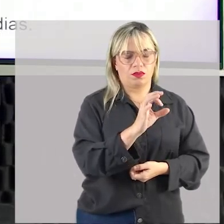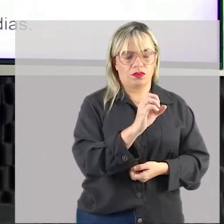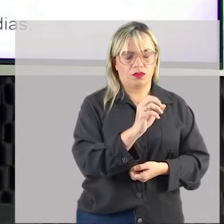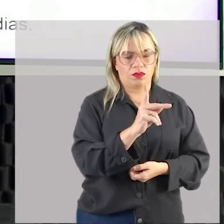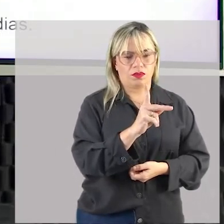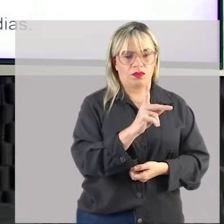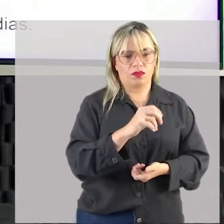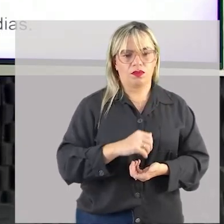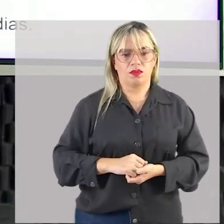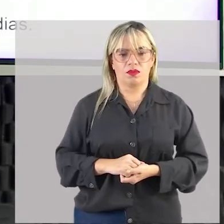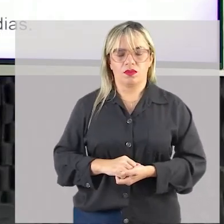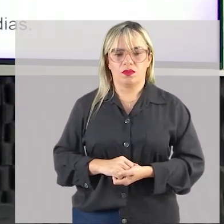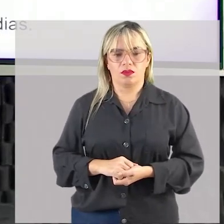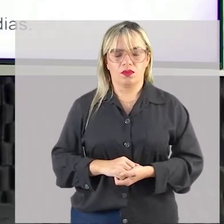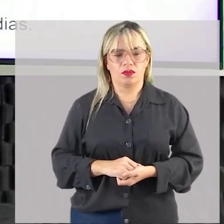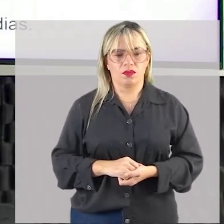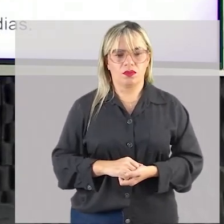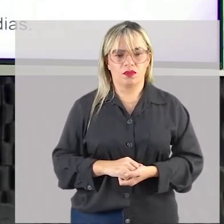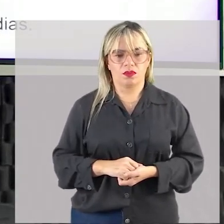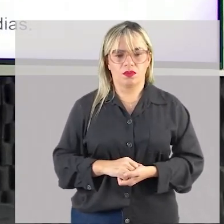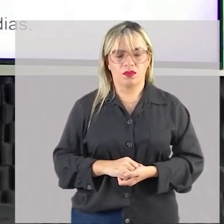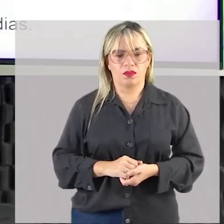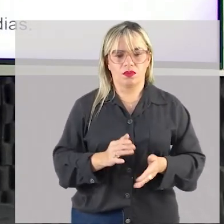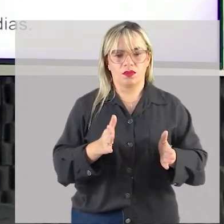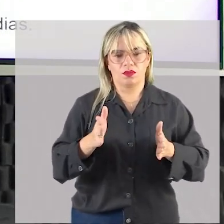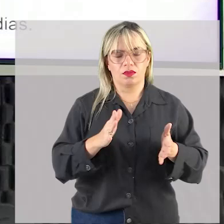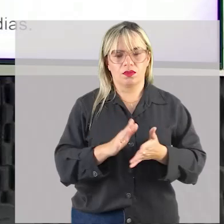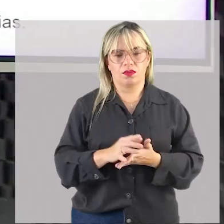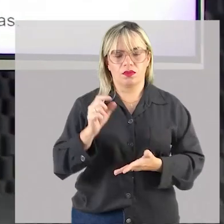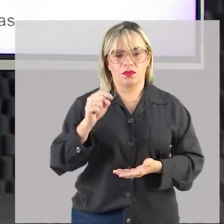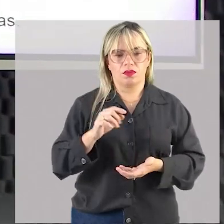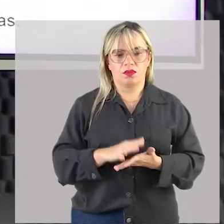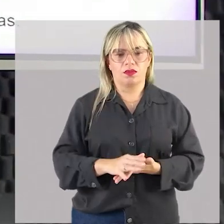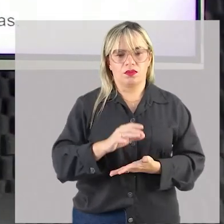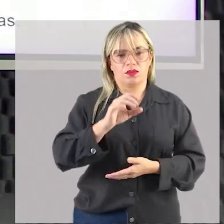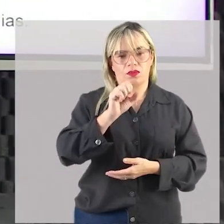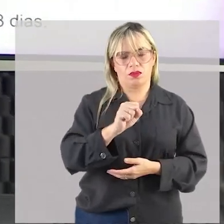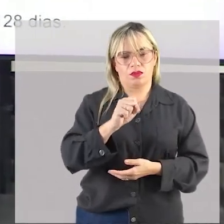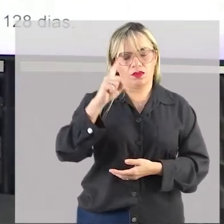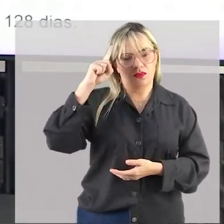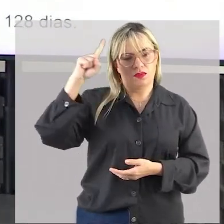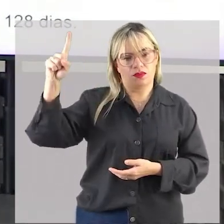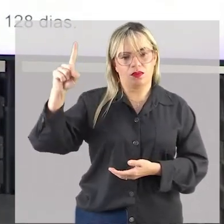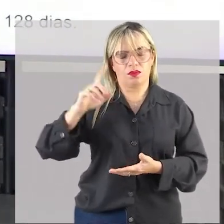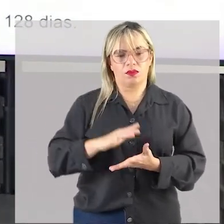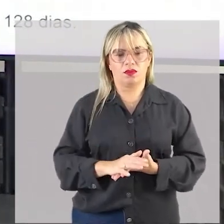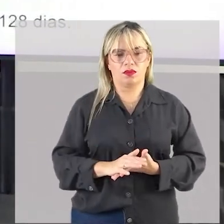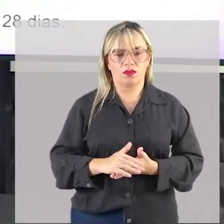Tá? Ah, eu vou passar por 8 dias.